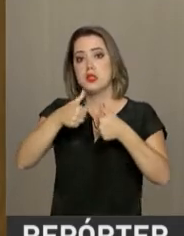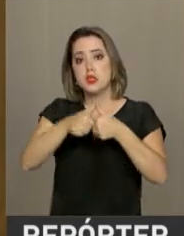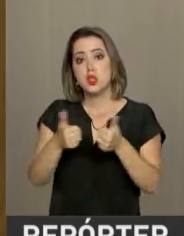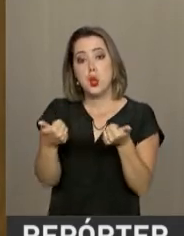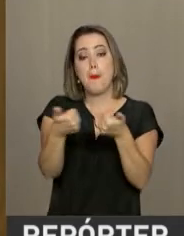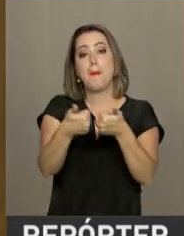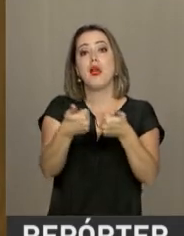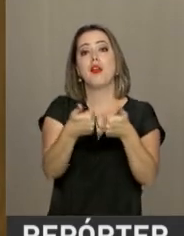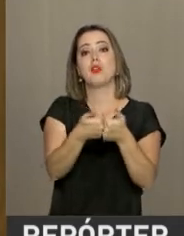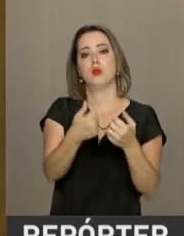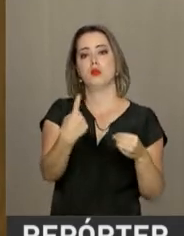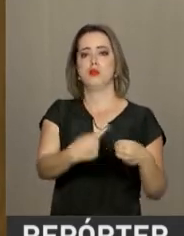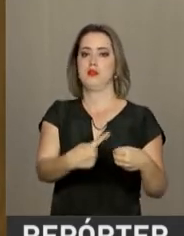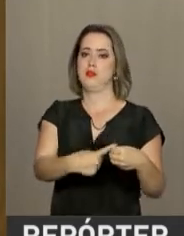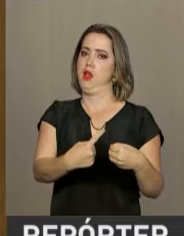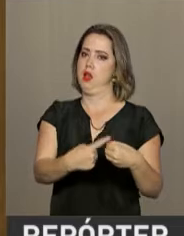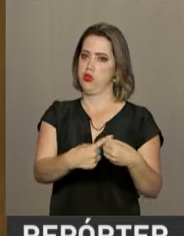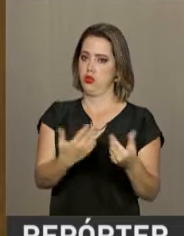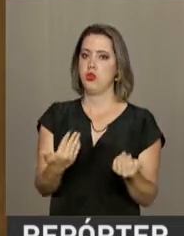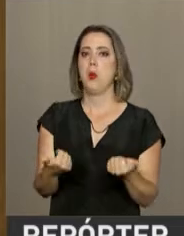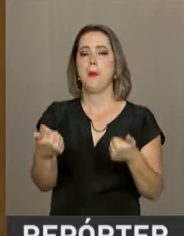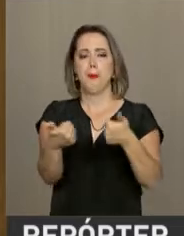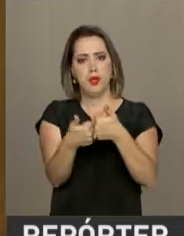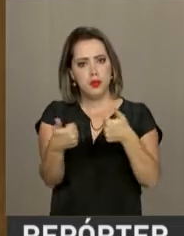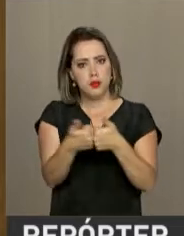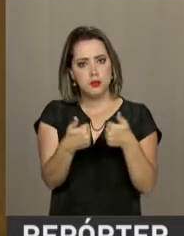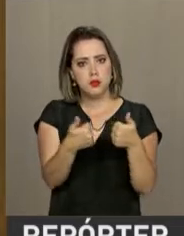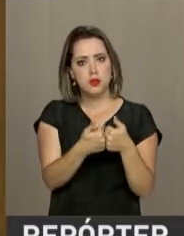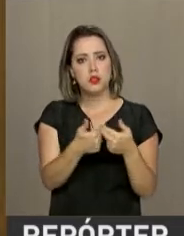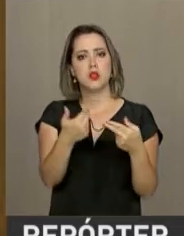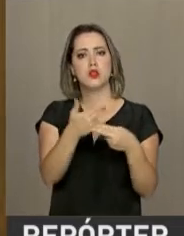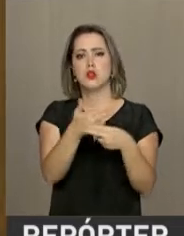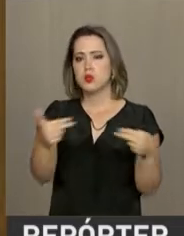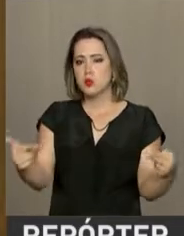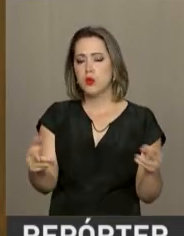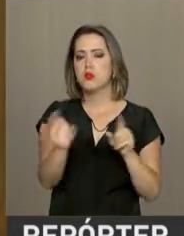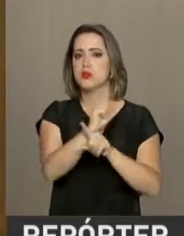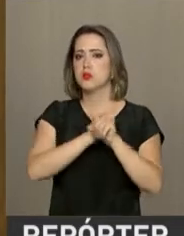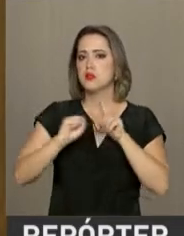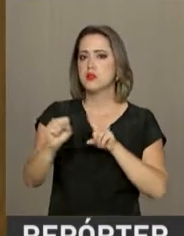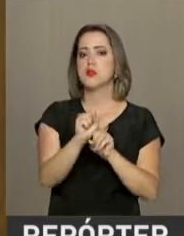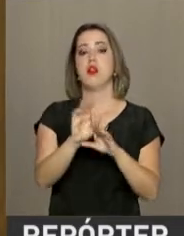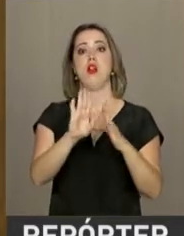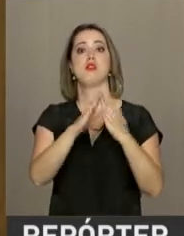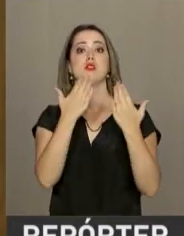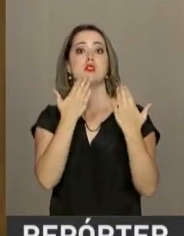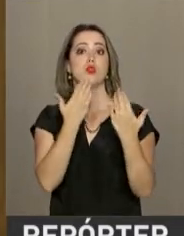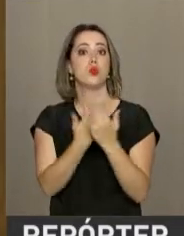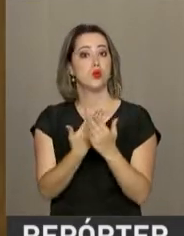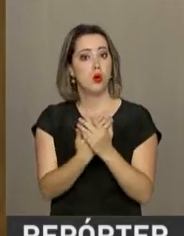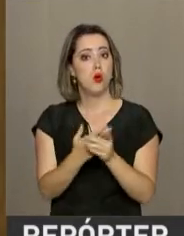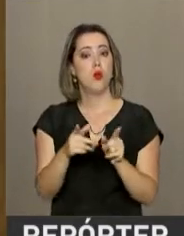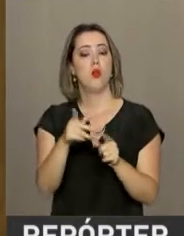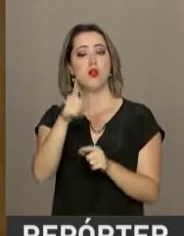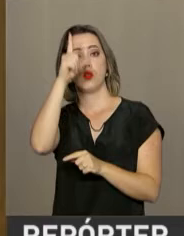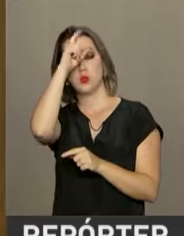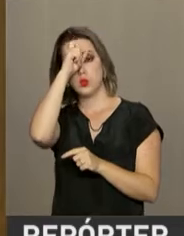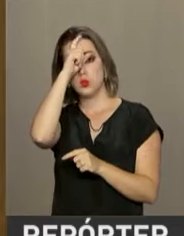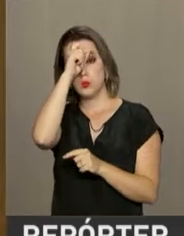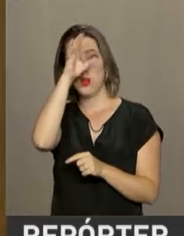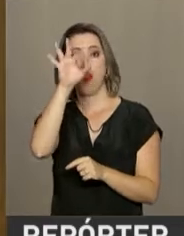próximos das cidades, dos centros urbanos, estejam próximos dos equipamentos sociais, de escolas, de postos de saúde,